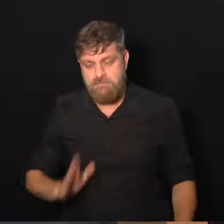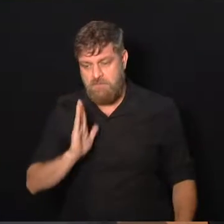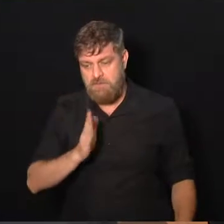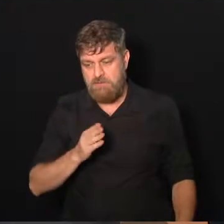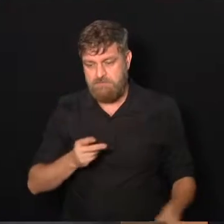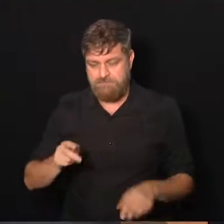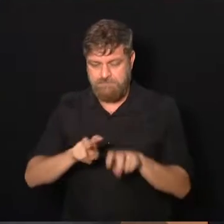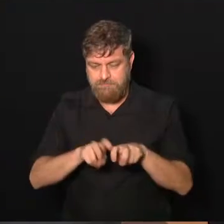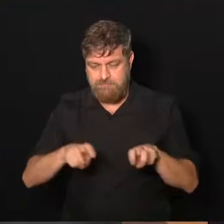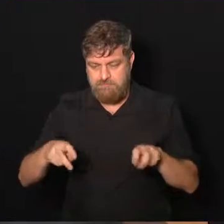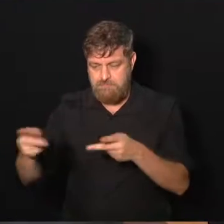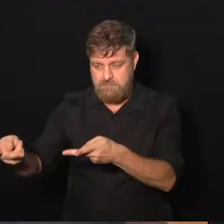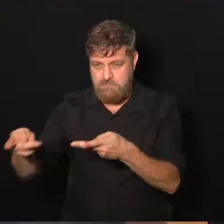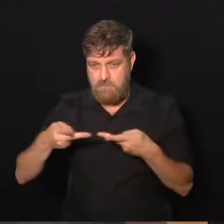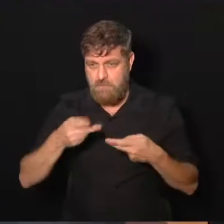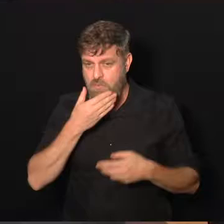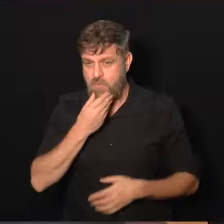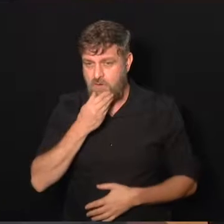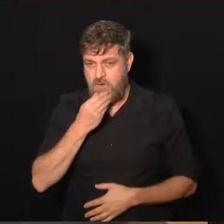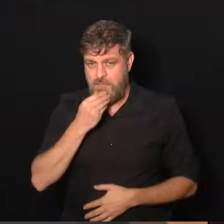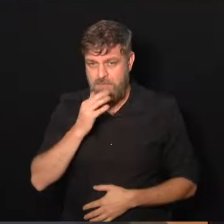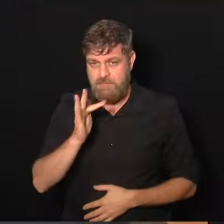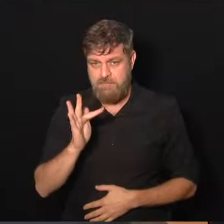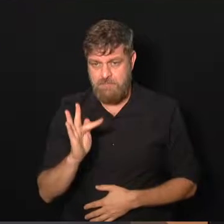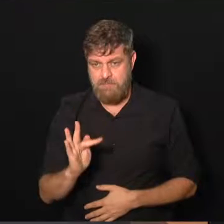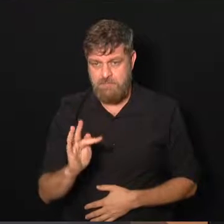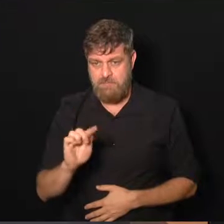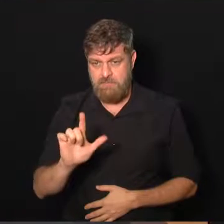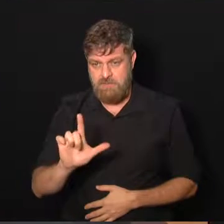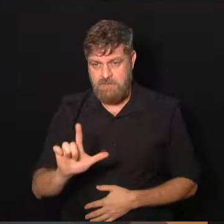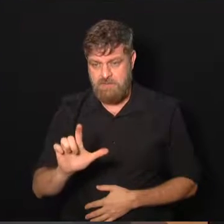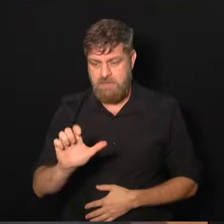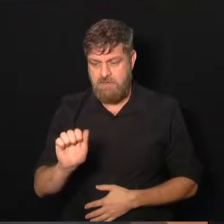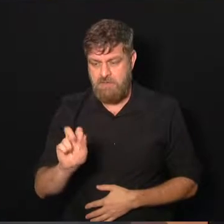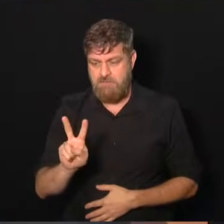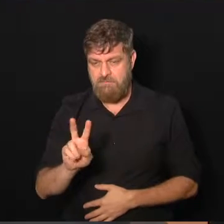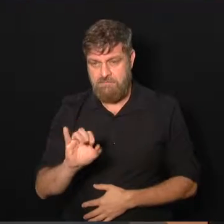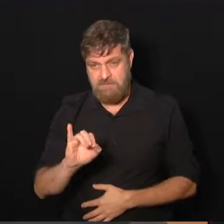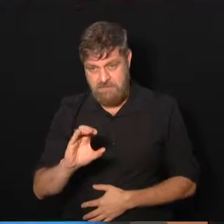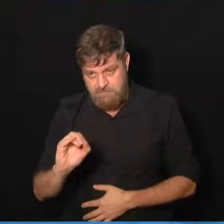compor a mesa o senhor Flávio Lamas, por gentileza.